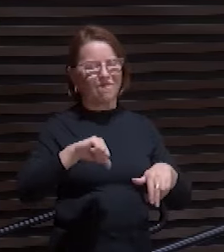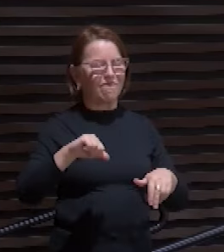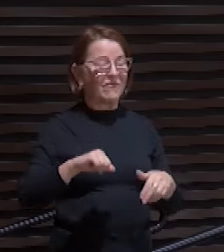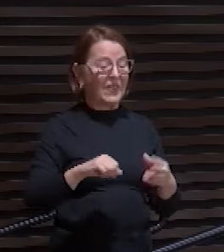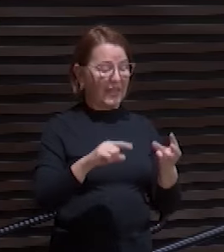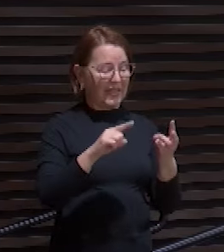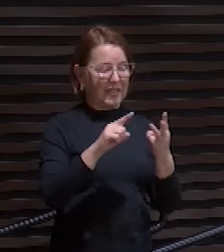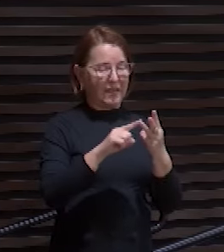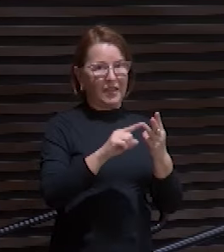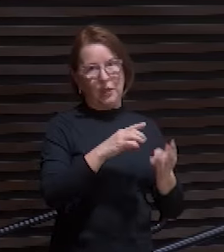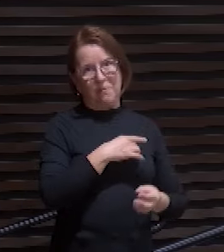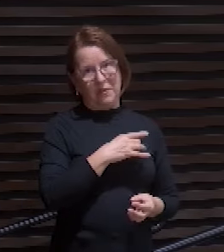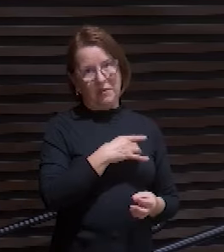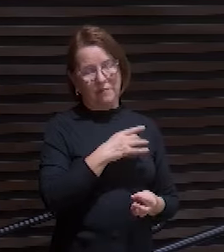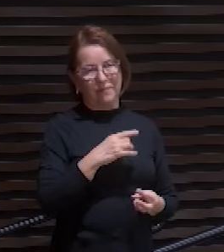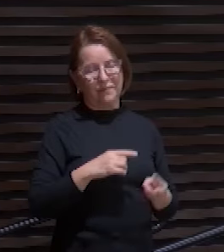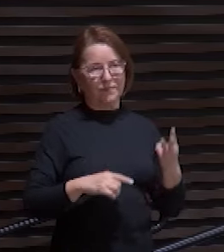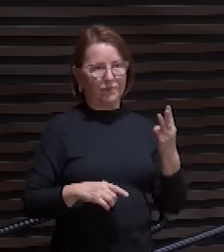Terceiro, medo.